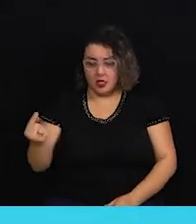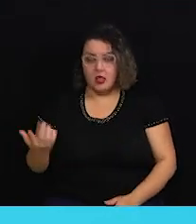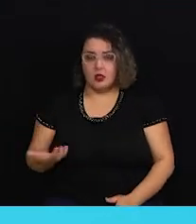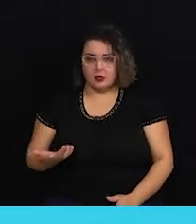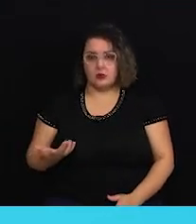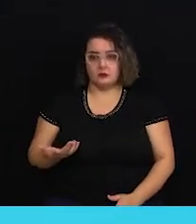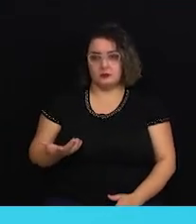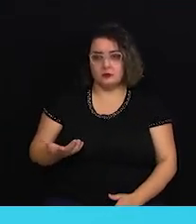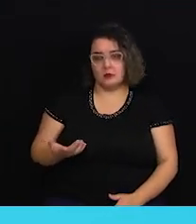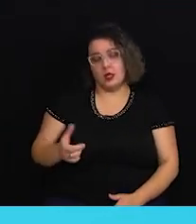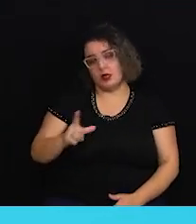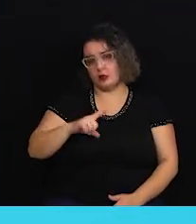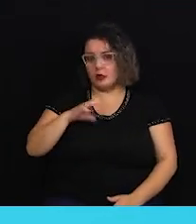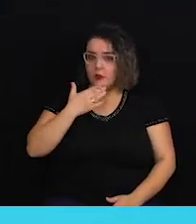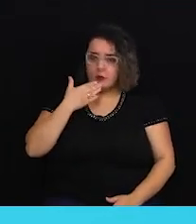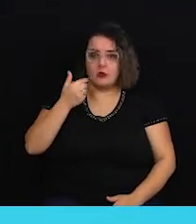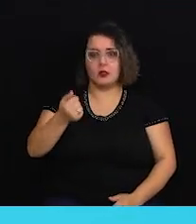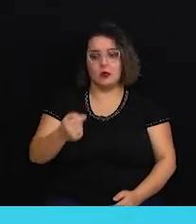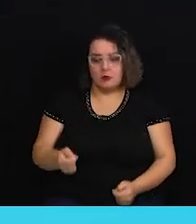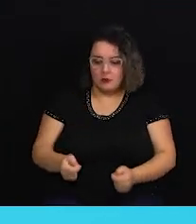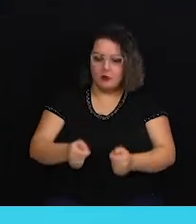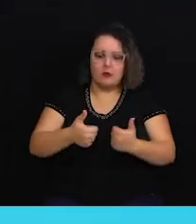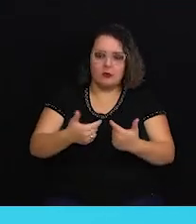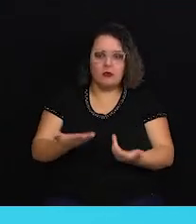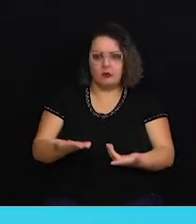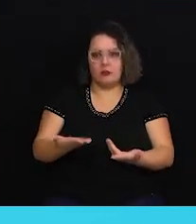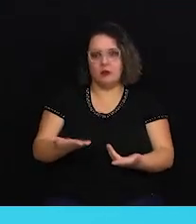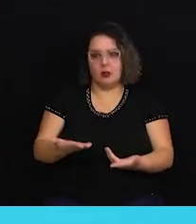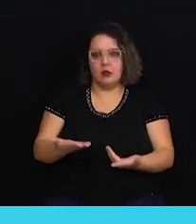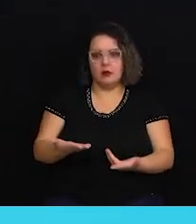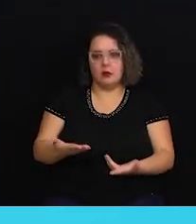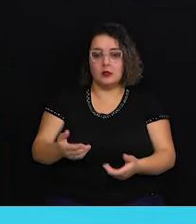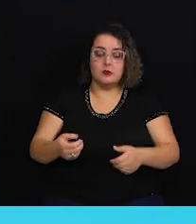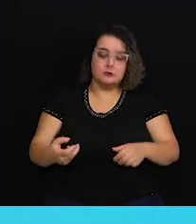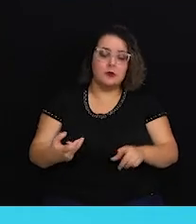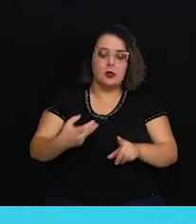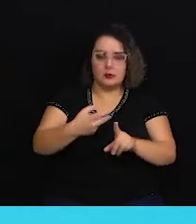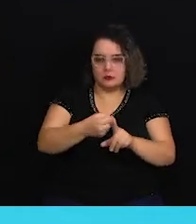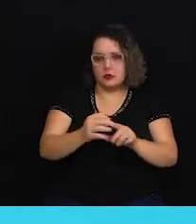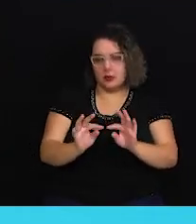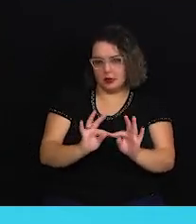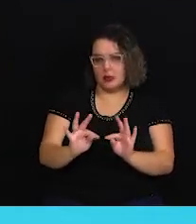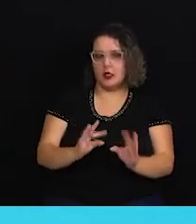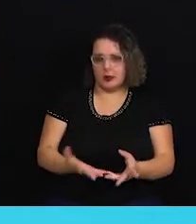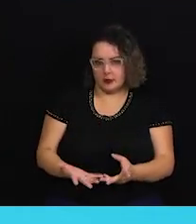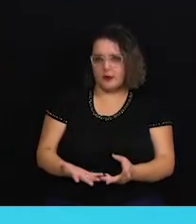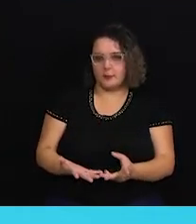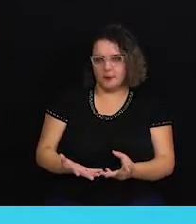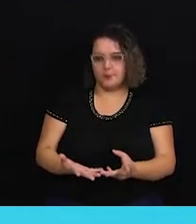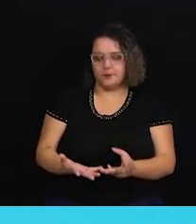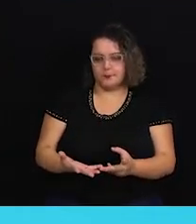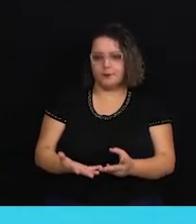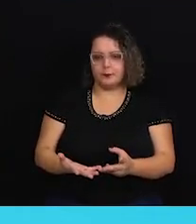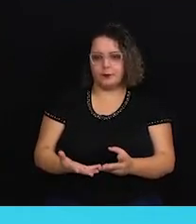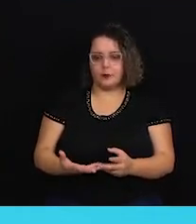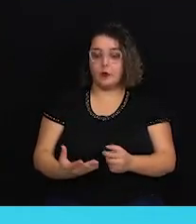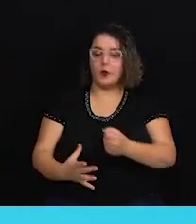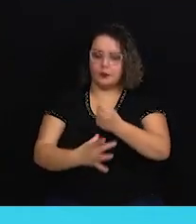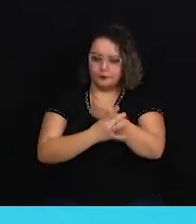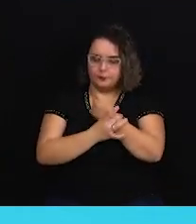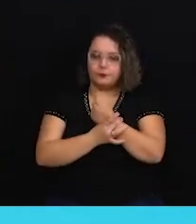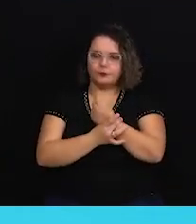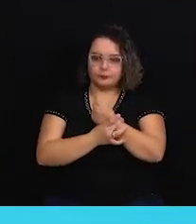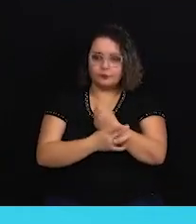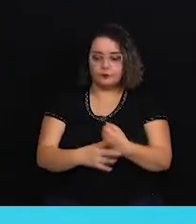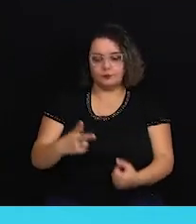causa e aí ter um melhoramento, um aprimoramento contínuo da nossa técnica anestésica para assegurar o cuidado que esse